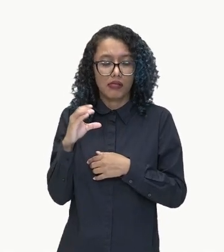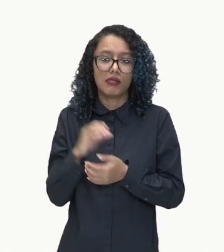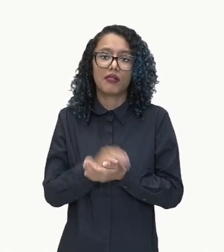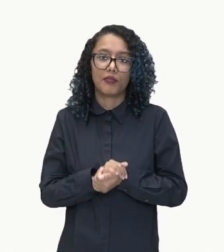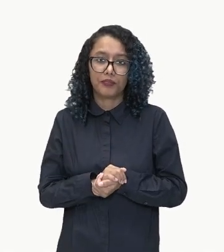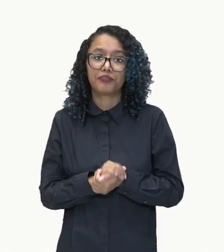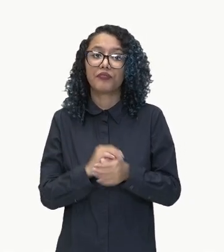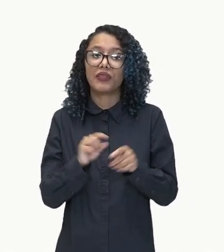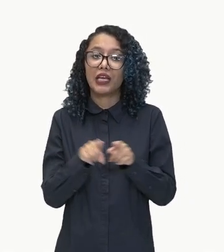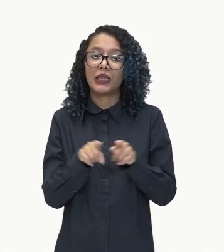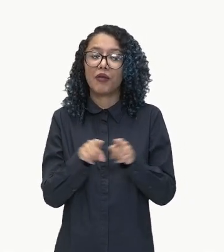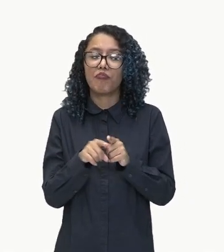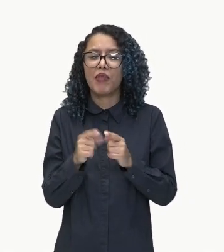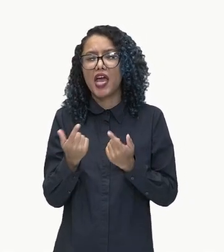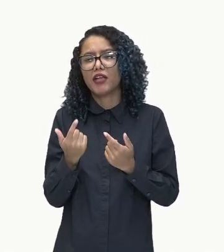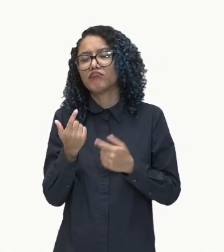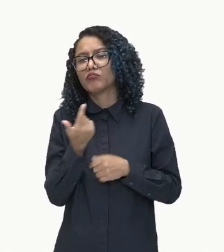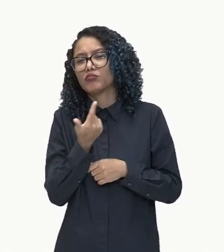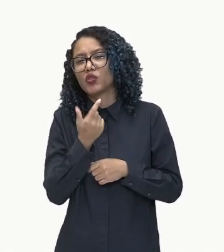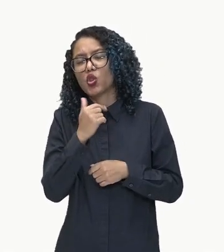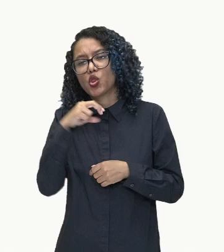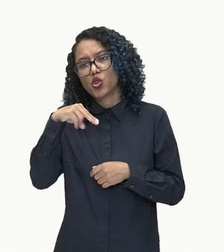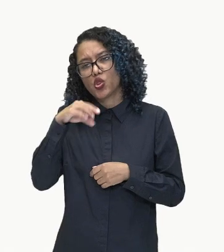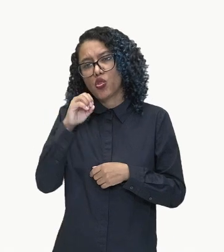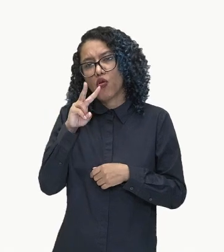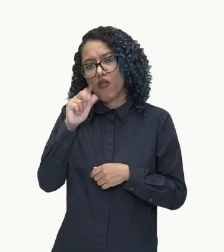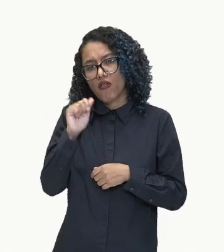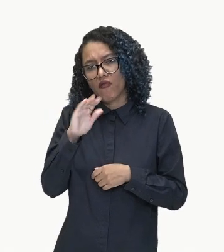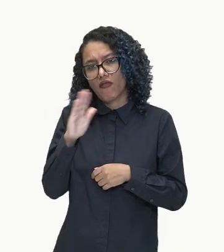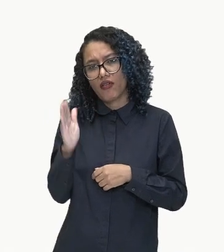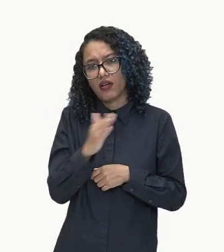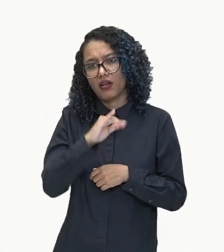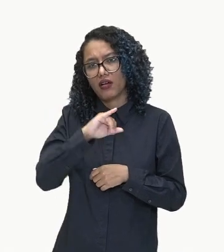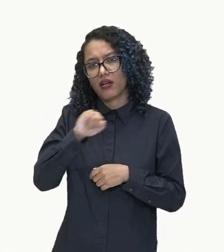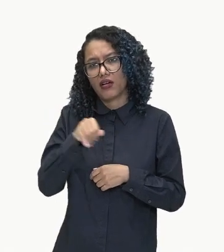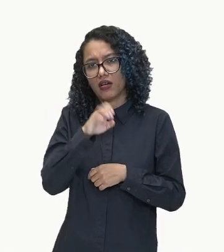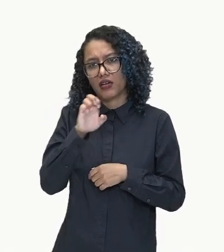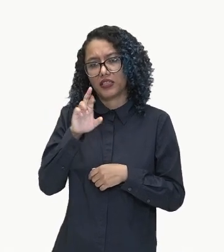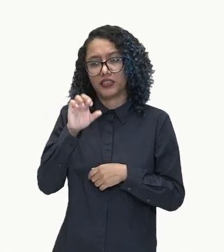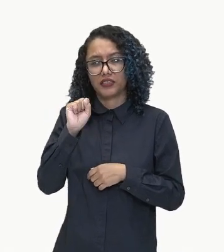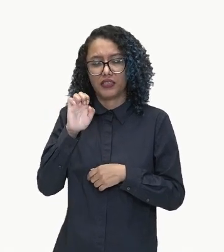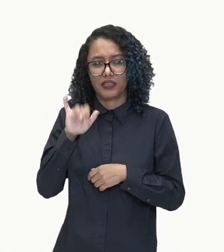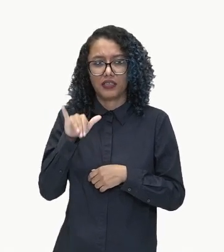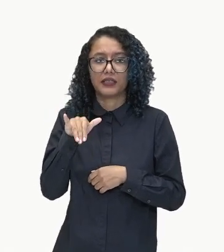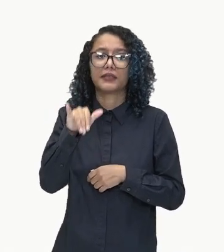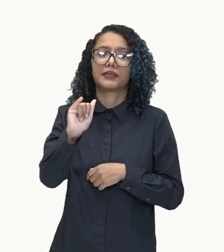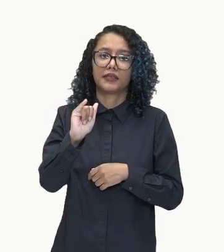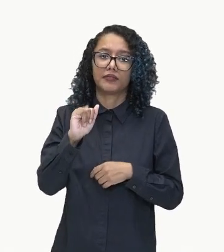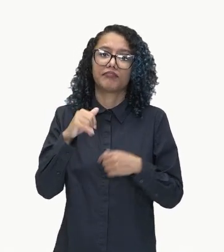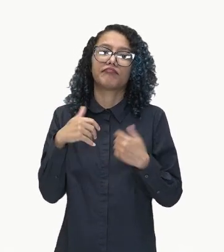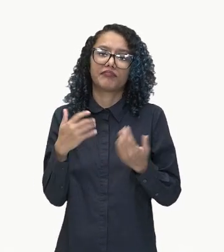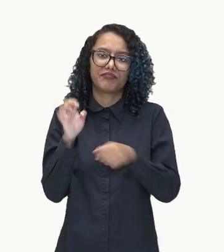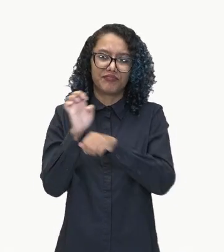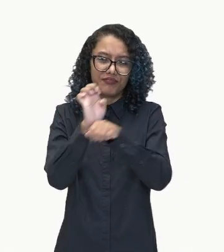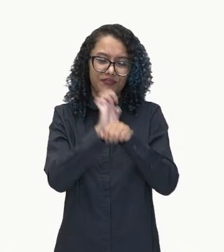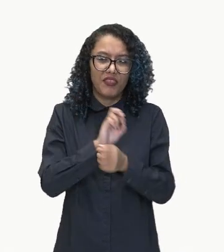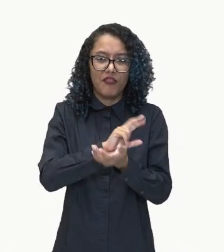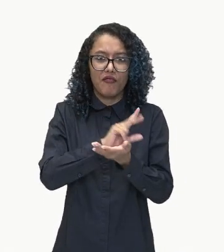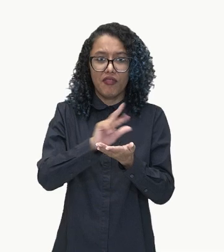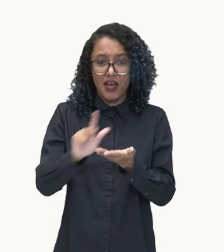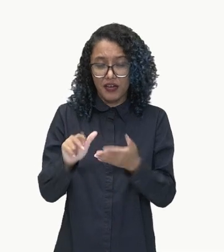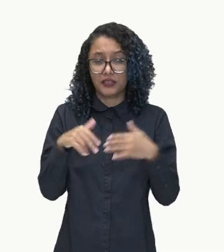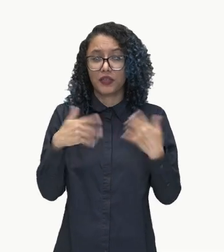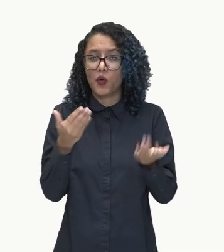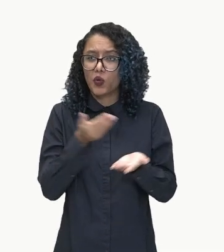tá, Nova Jersey. Então, vamos observar que quando ocorreu o processo de colonização, estavam vindo aqui